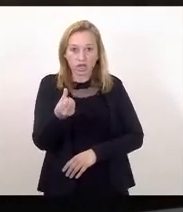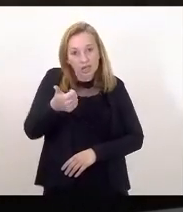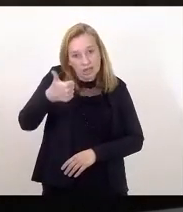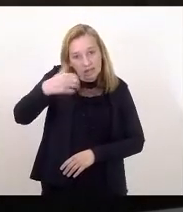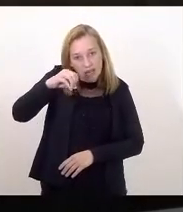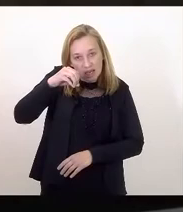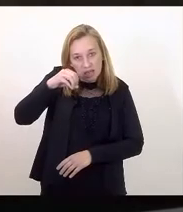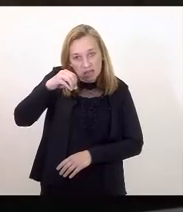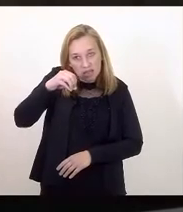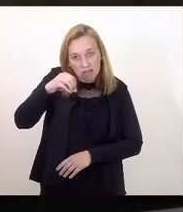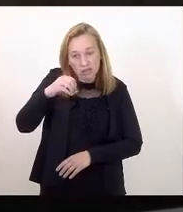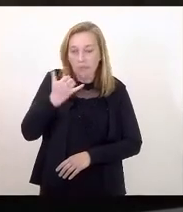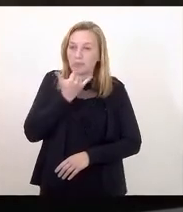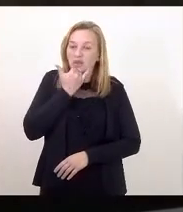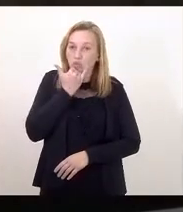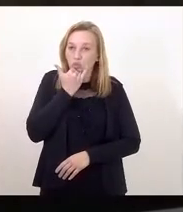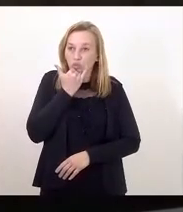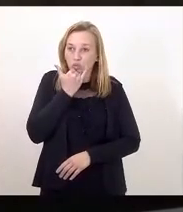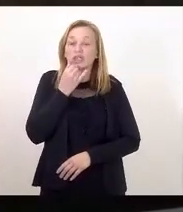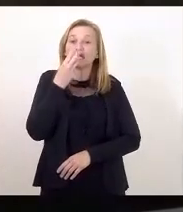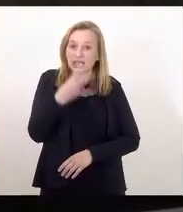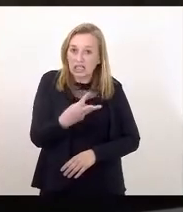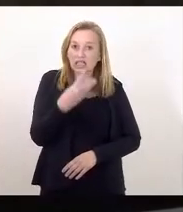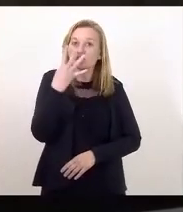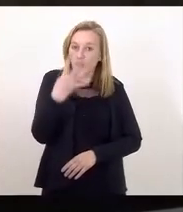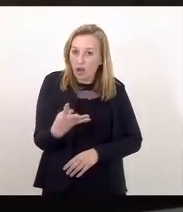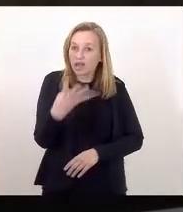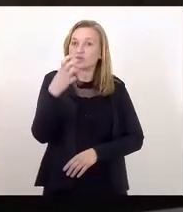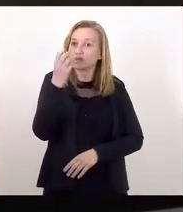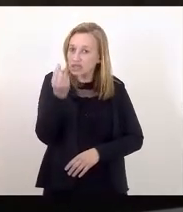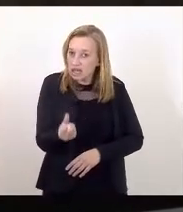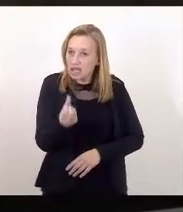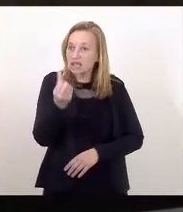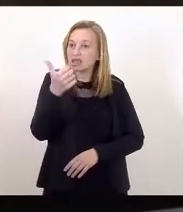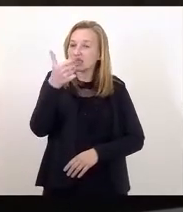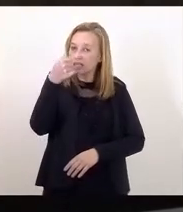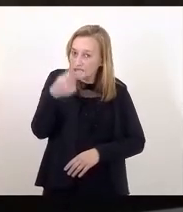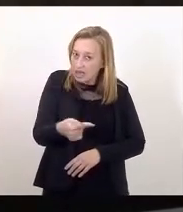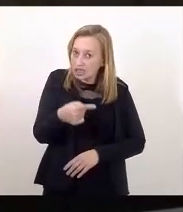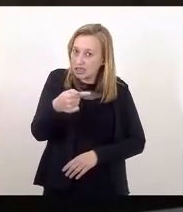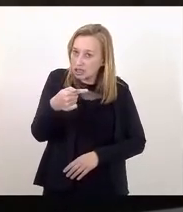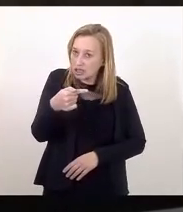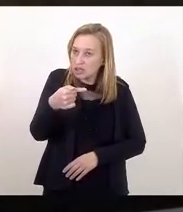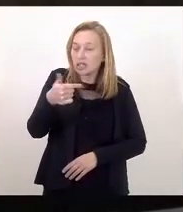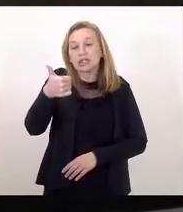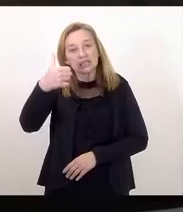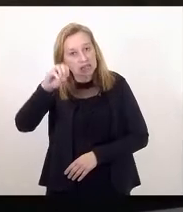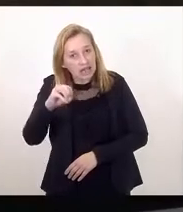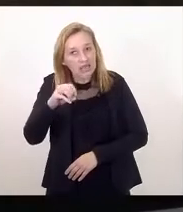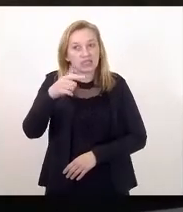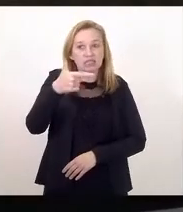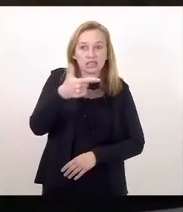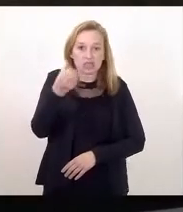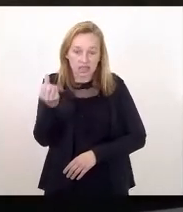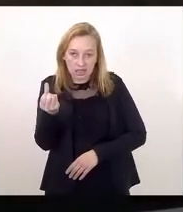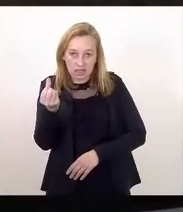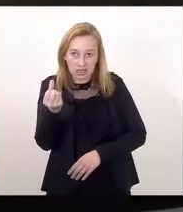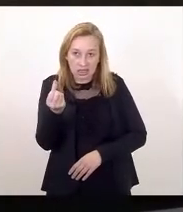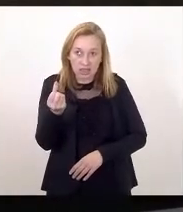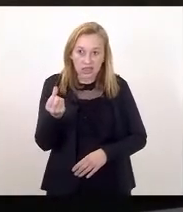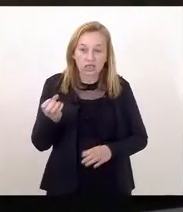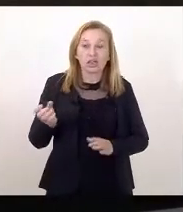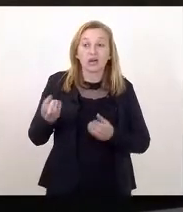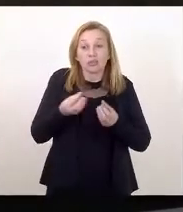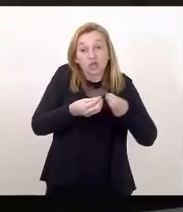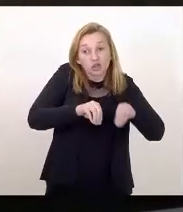10... Perdão. 3, 4, 6, 7, 10 e 16. Pela